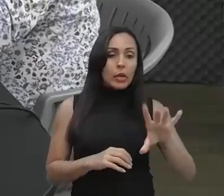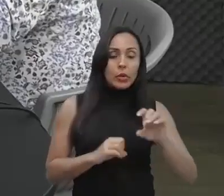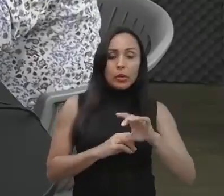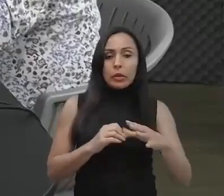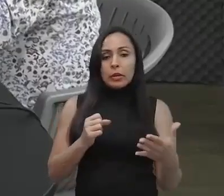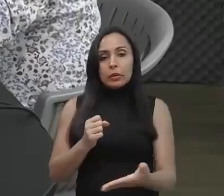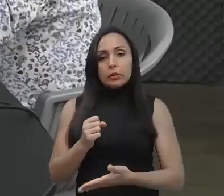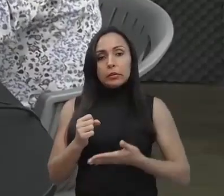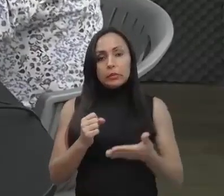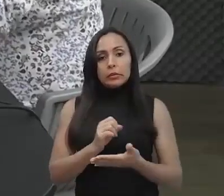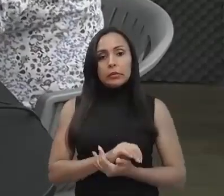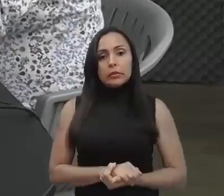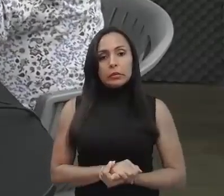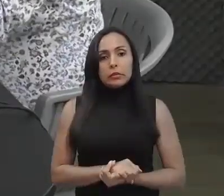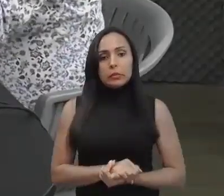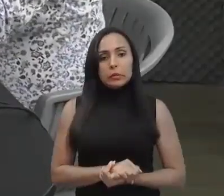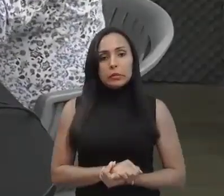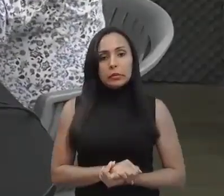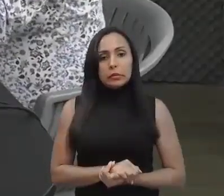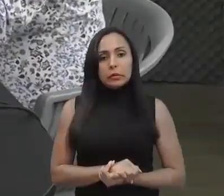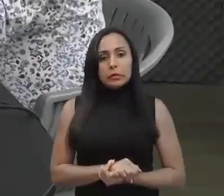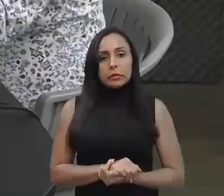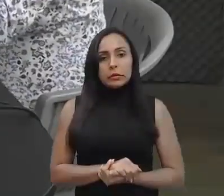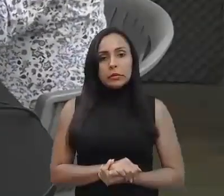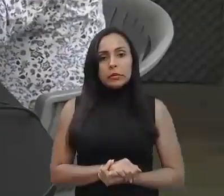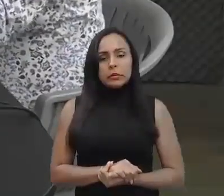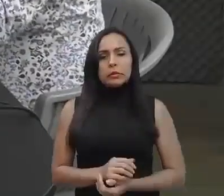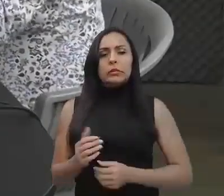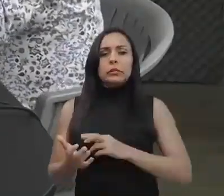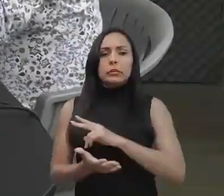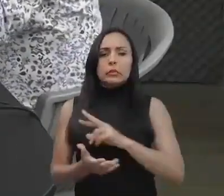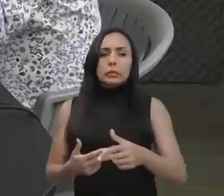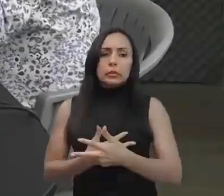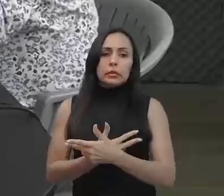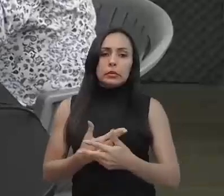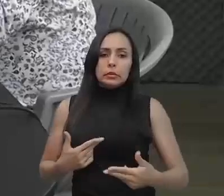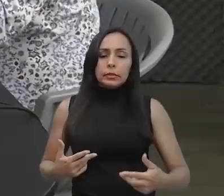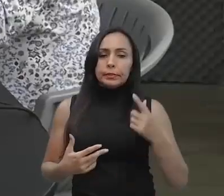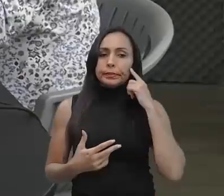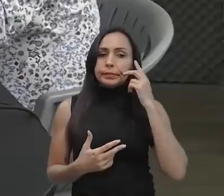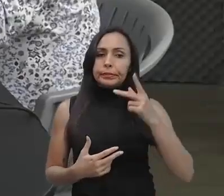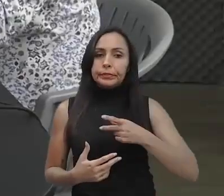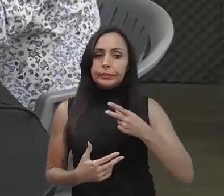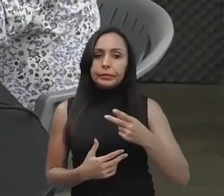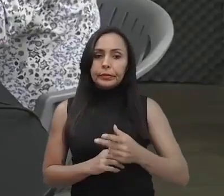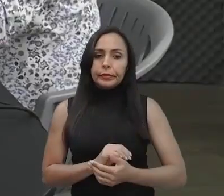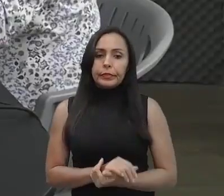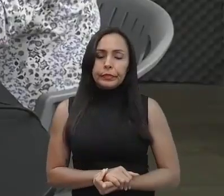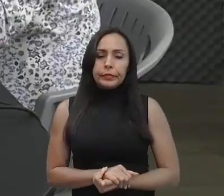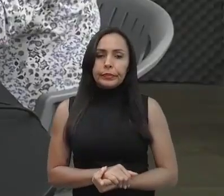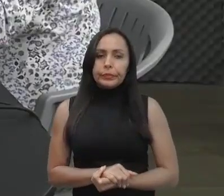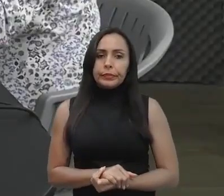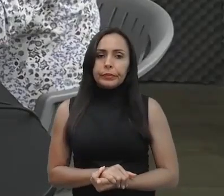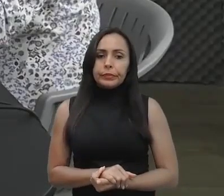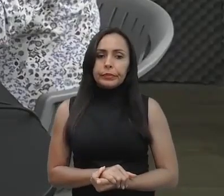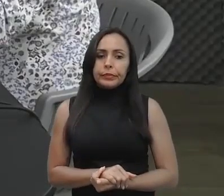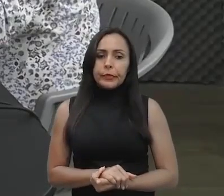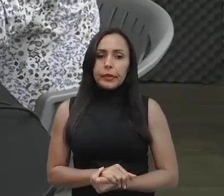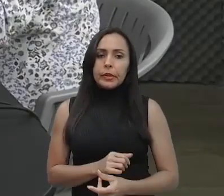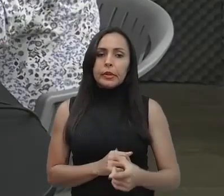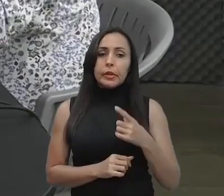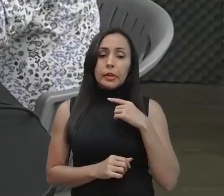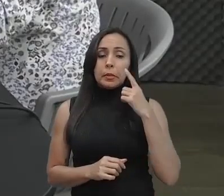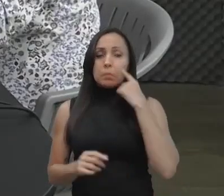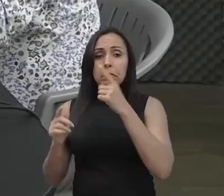Secretaria de Educação porque é é muita coisa para cobrir muita coisa para falar né olha exatamente eh a gente tem projetos né